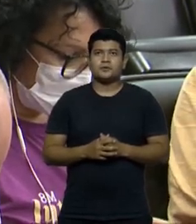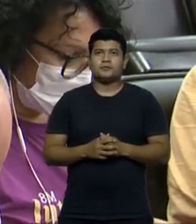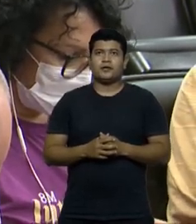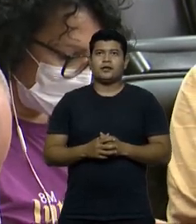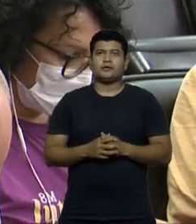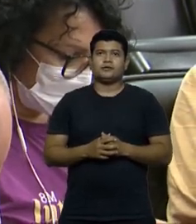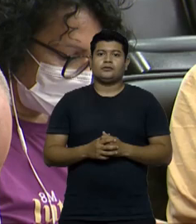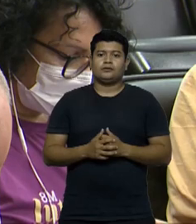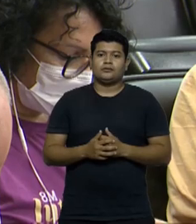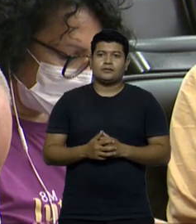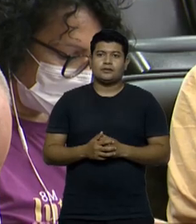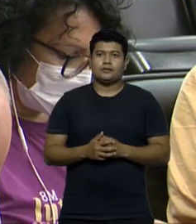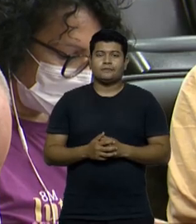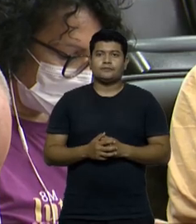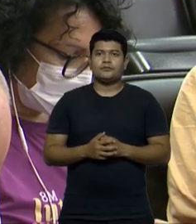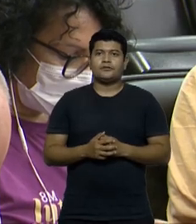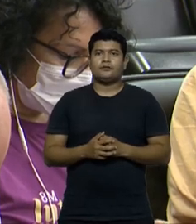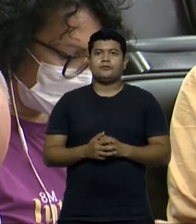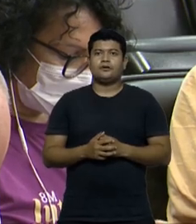e